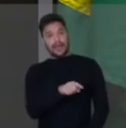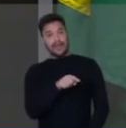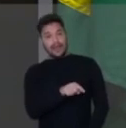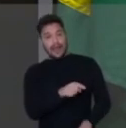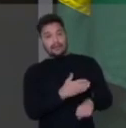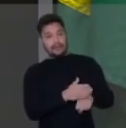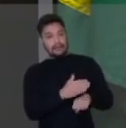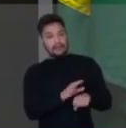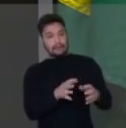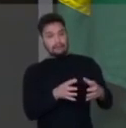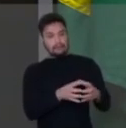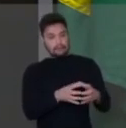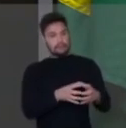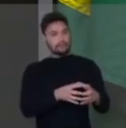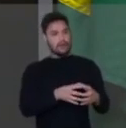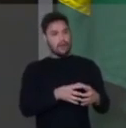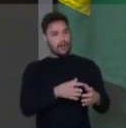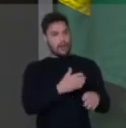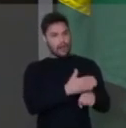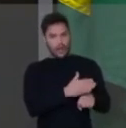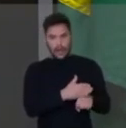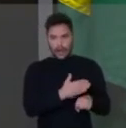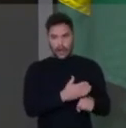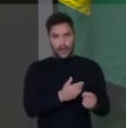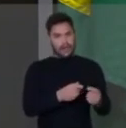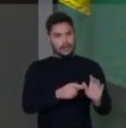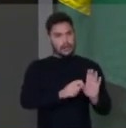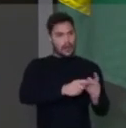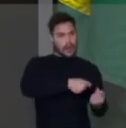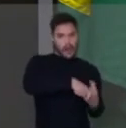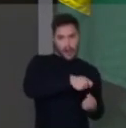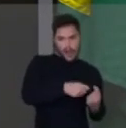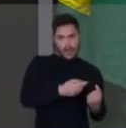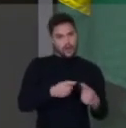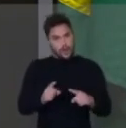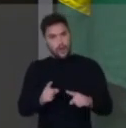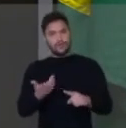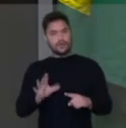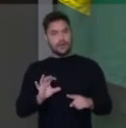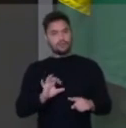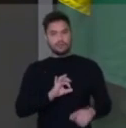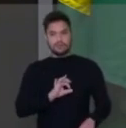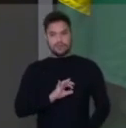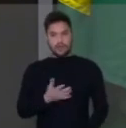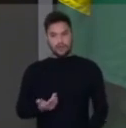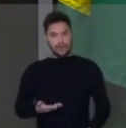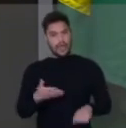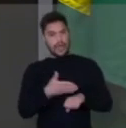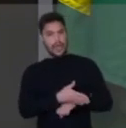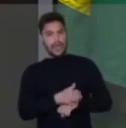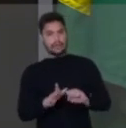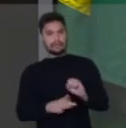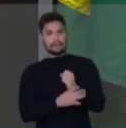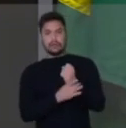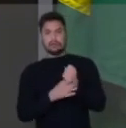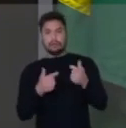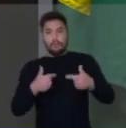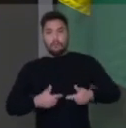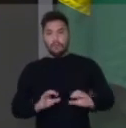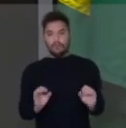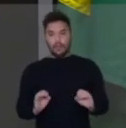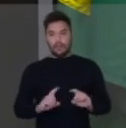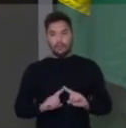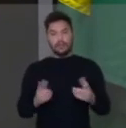guerrilha, né, urbana, para poder combater e matar policiais, sem escolta policial não. Então, responde para a gente, quem